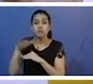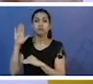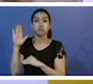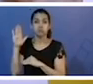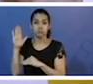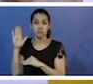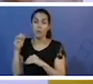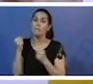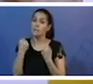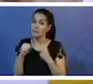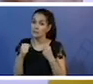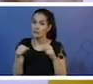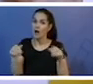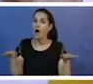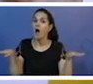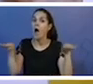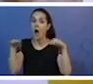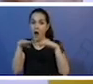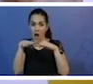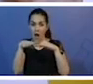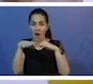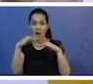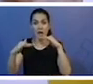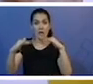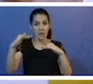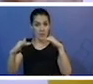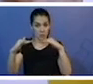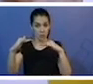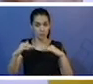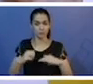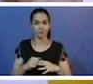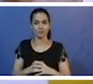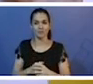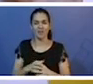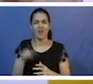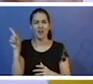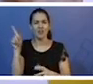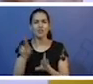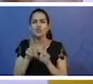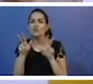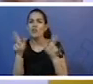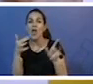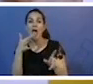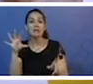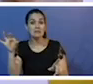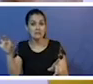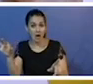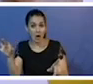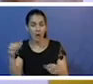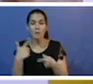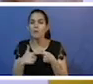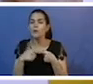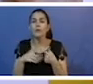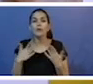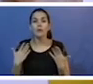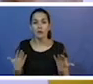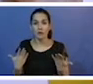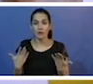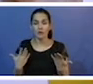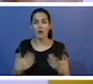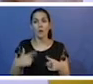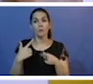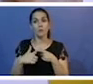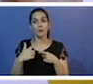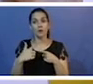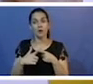nesse equilíbrio. Aqui nós temos diferentes tipos de sal que a gente já comentou, que ele se deve à constituição